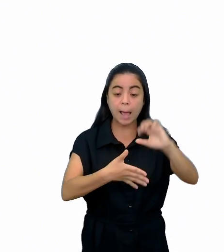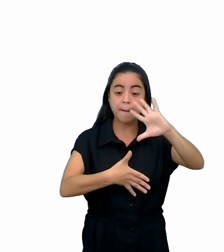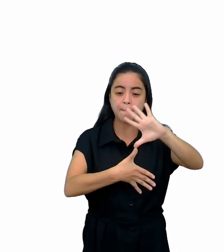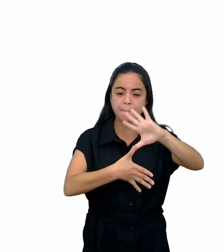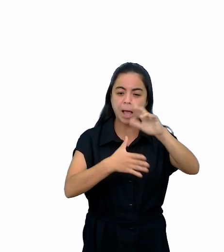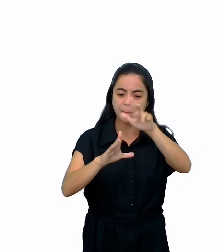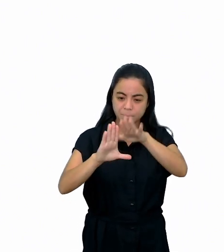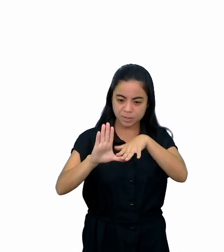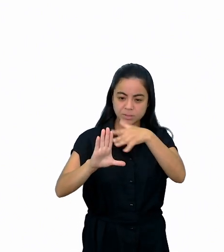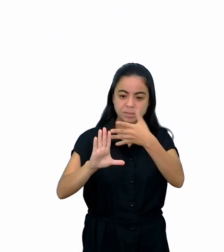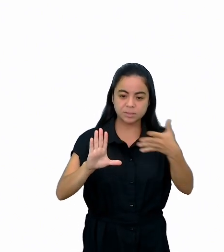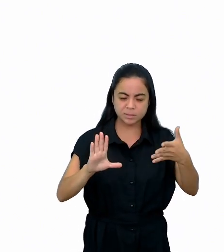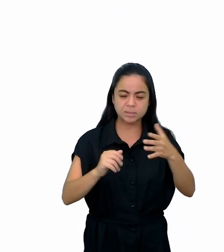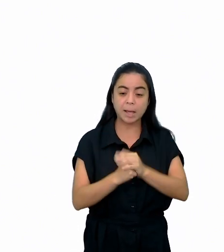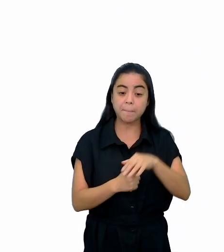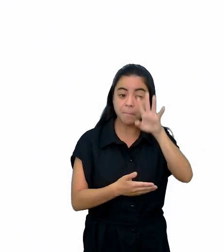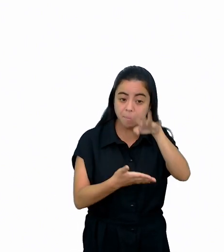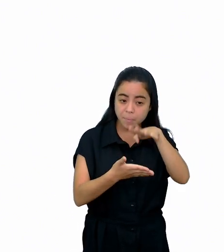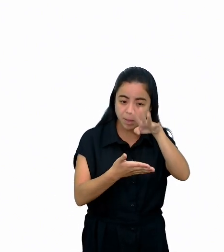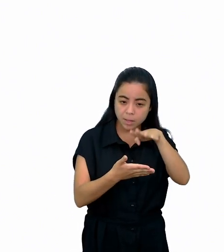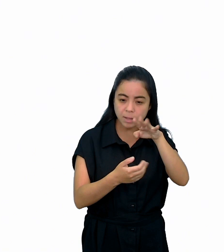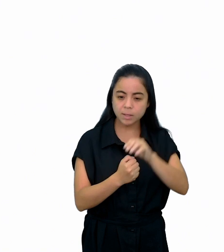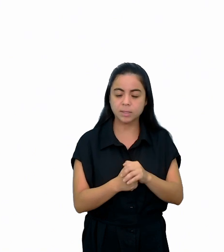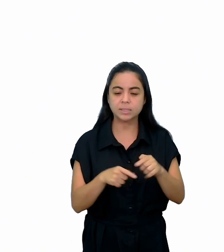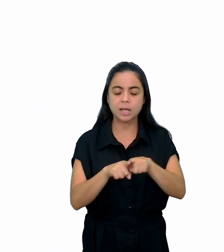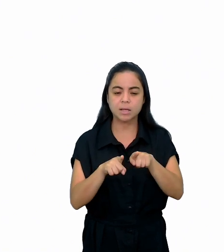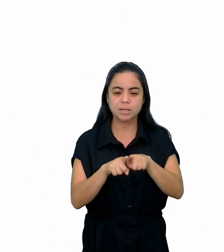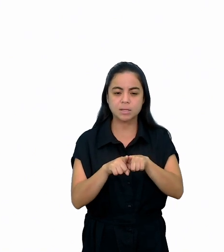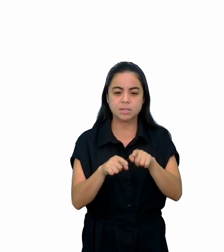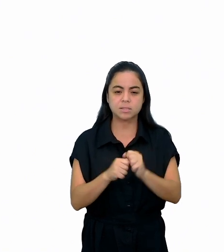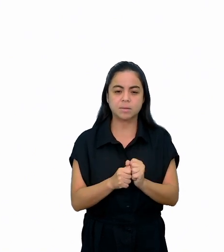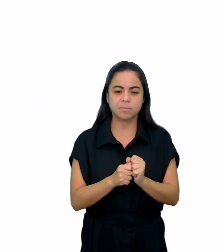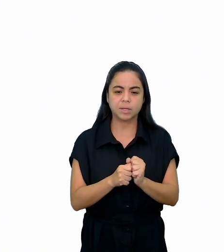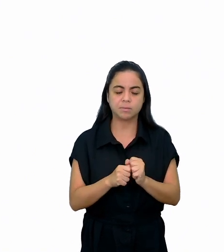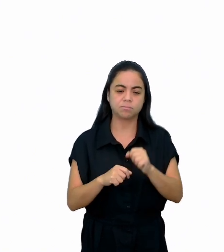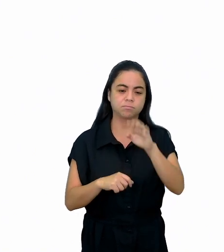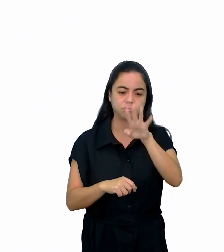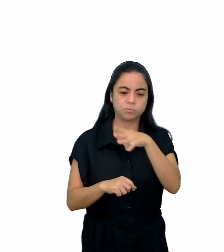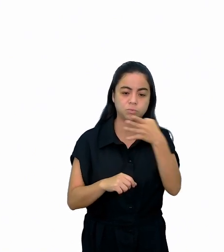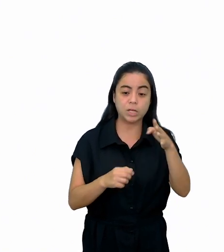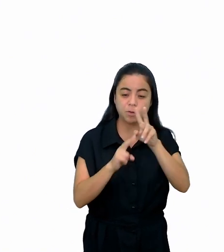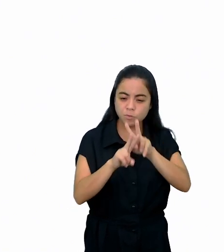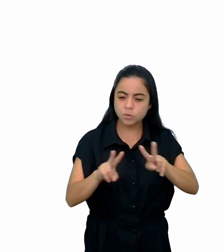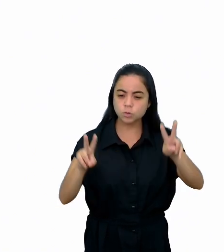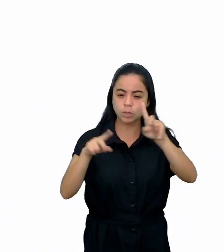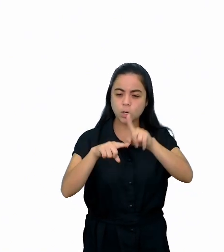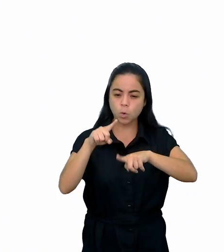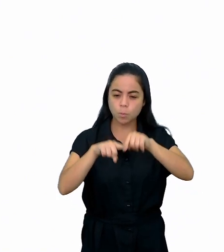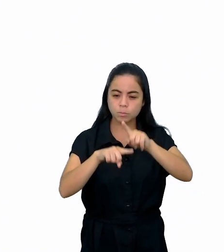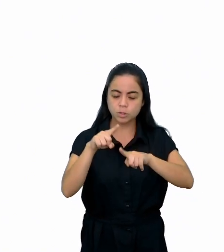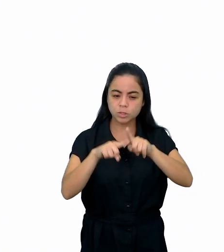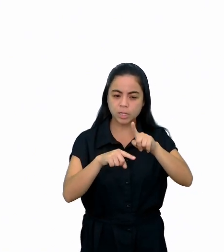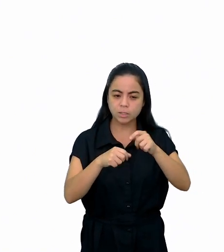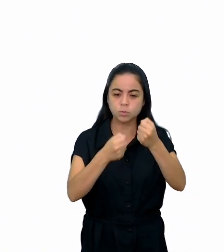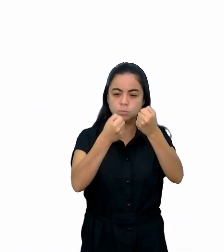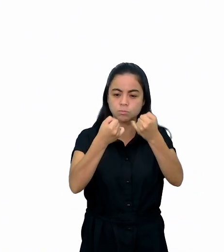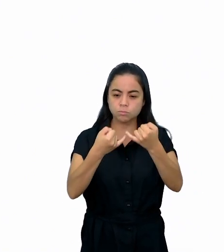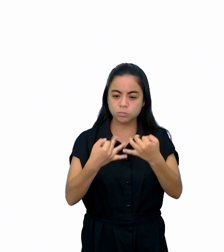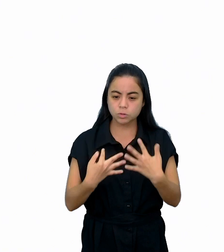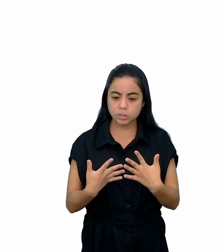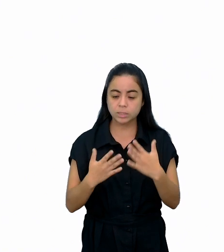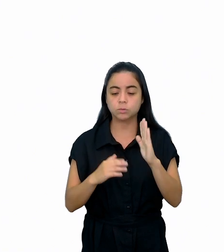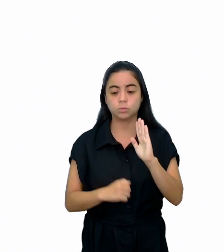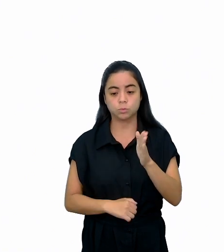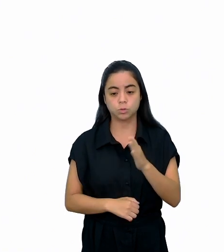tabelas, seguir direções, fazer diagramas e visualizar objetos descritos verbalmente,